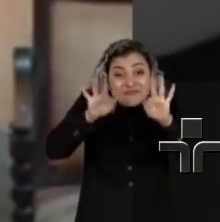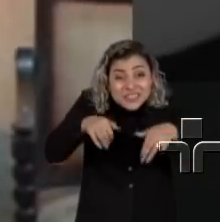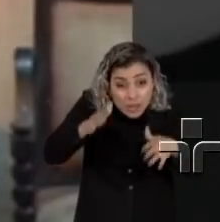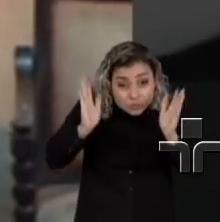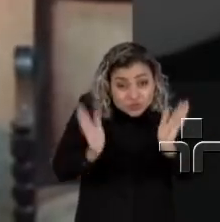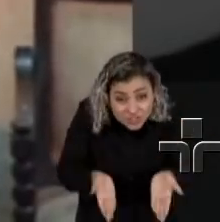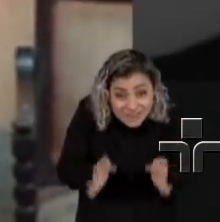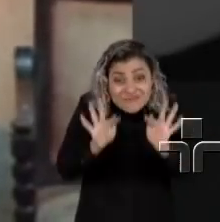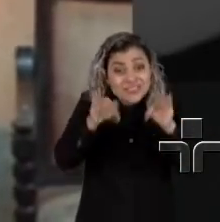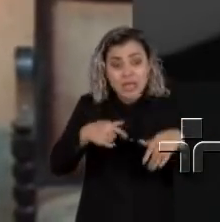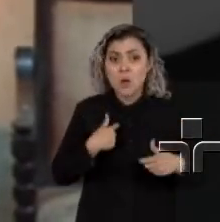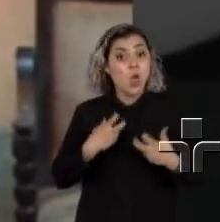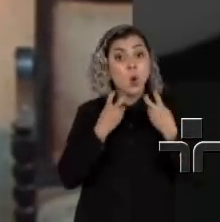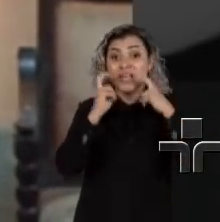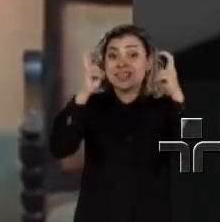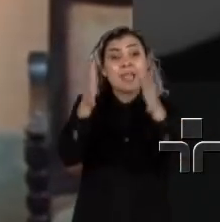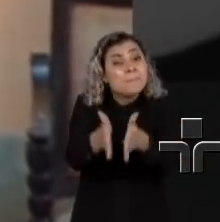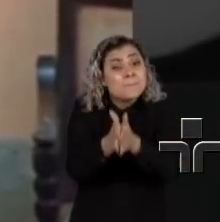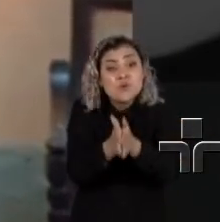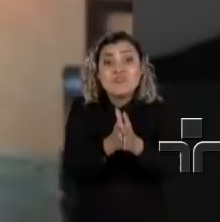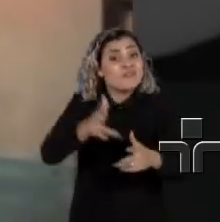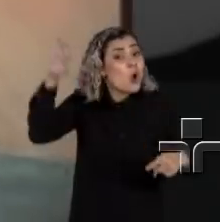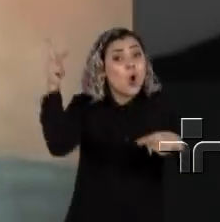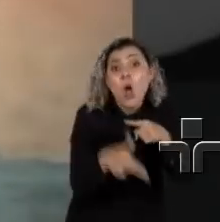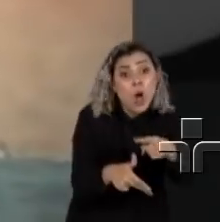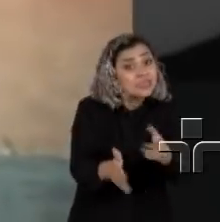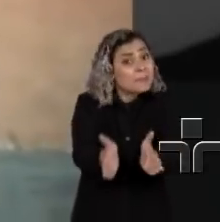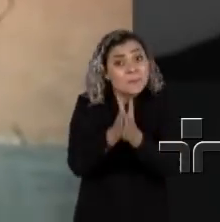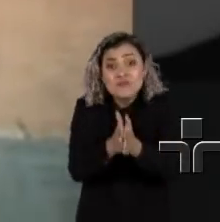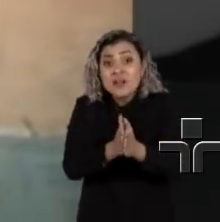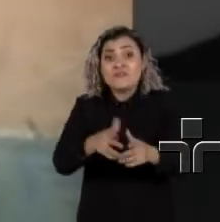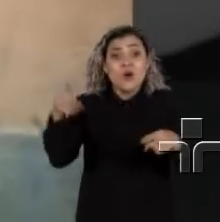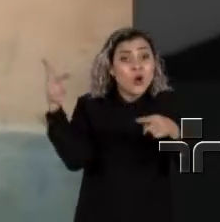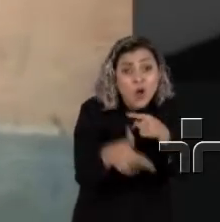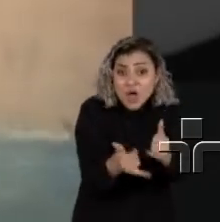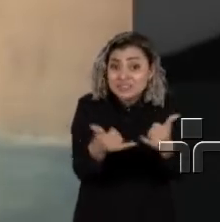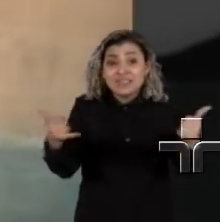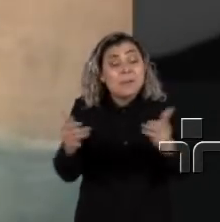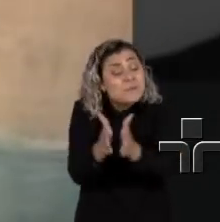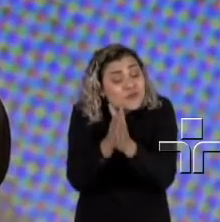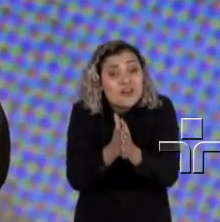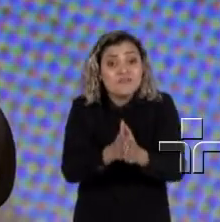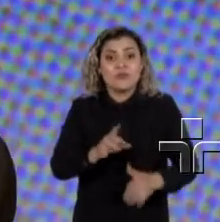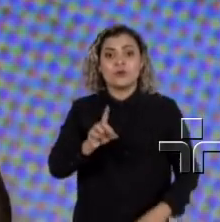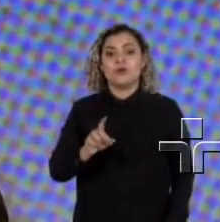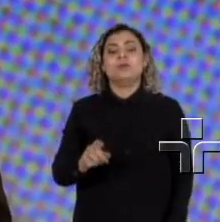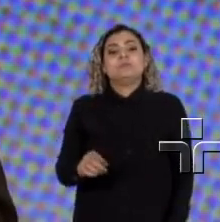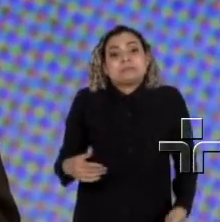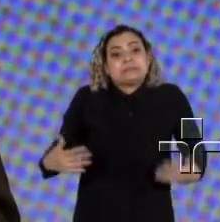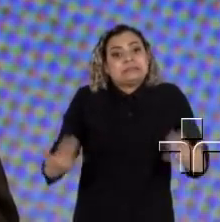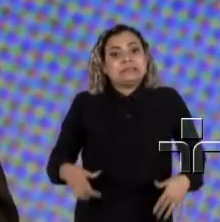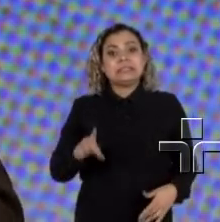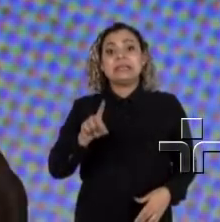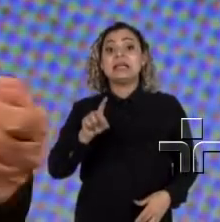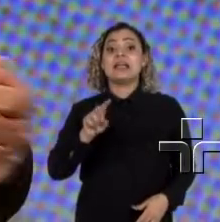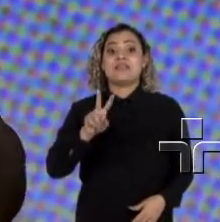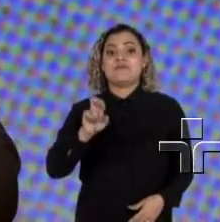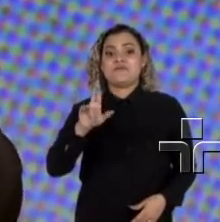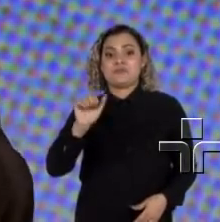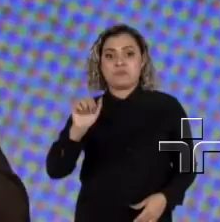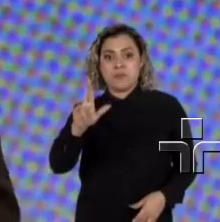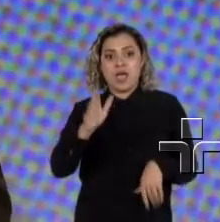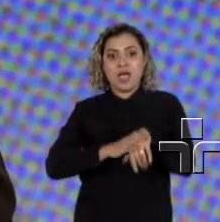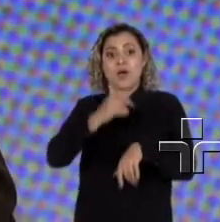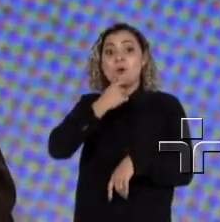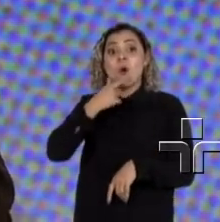naquele lugar, que eu senti, aí eu gritei, corta, Tio Vilmar! Aí, Tio Vilmar era o tio do Reginaldo que